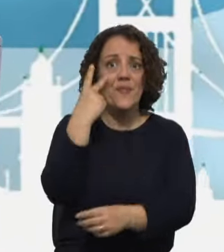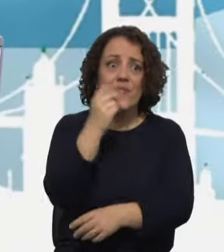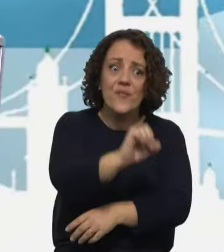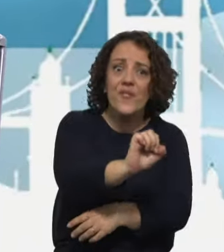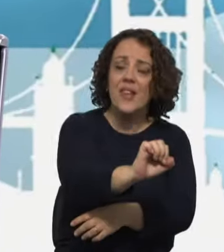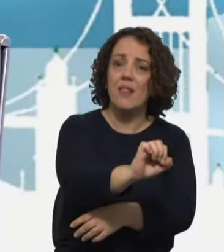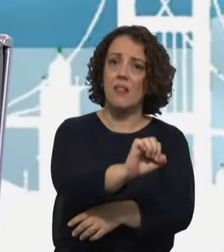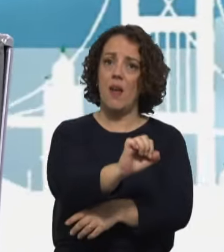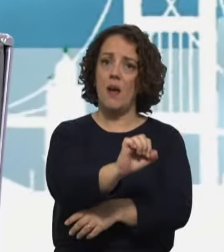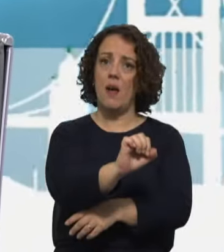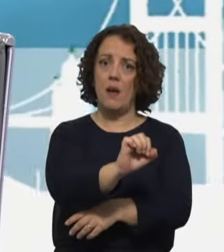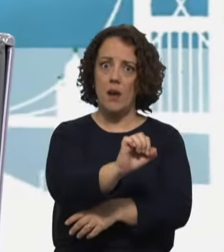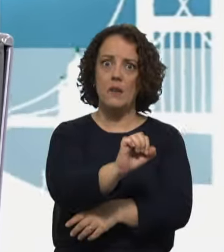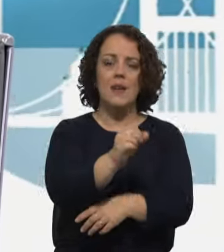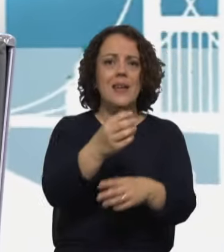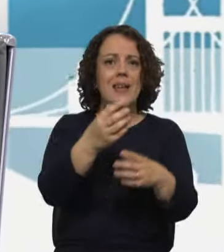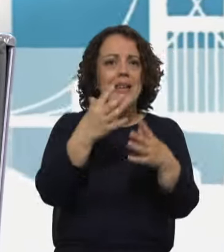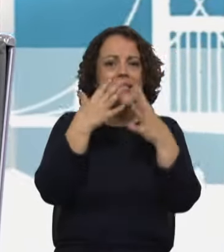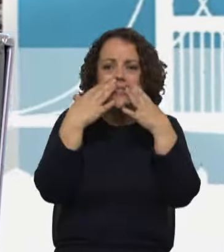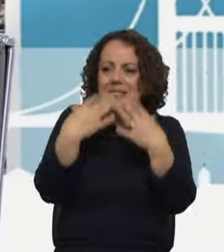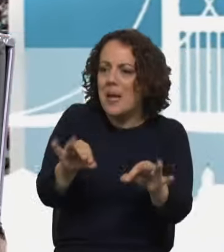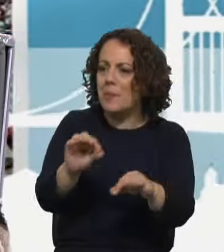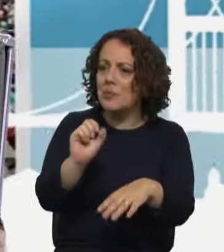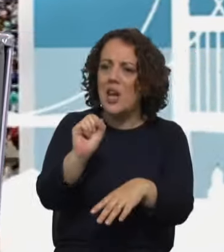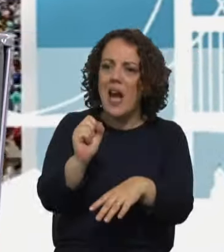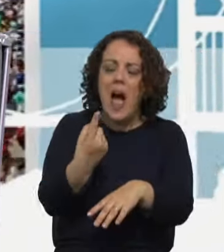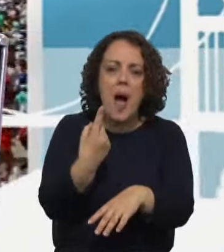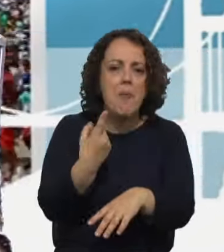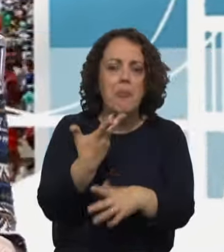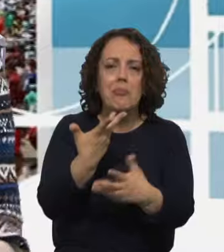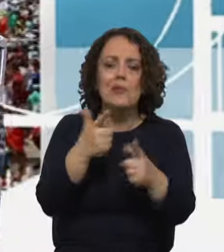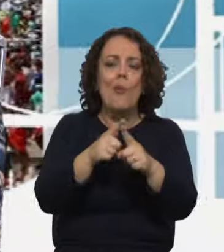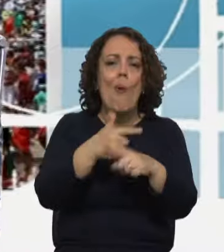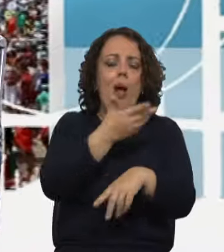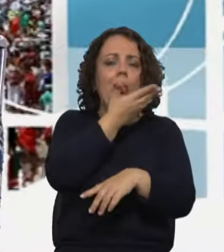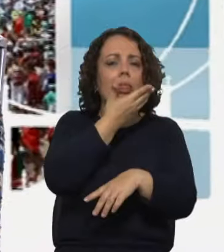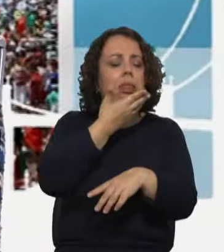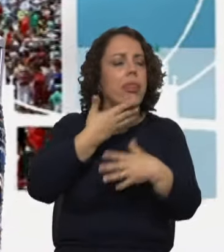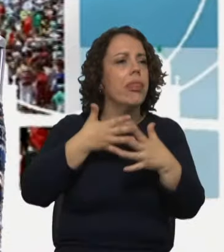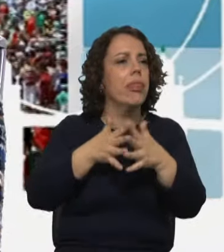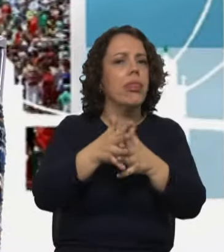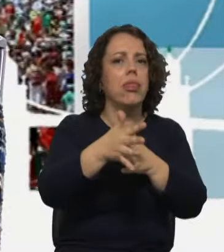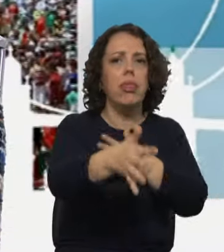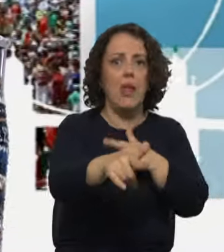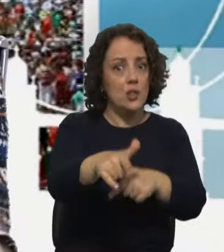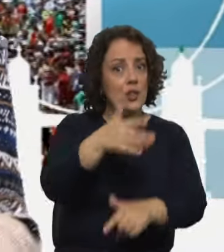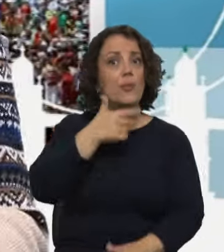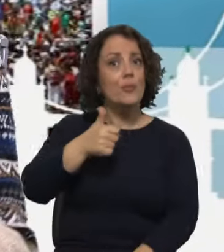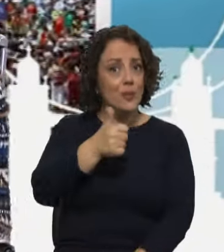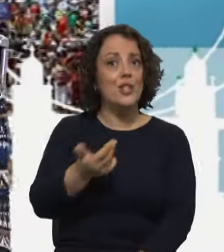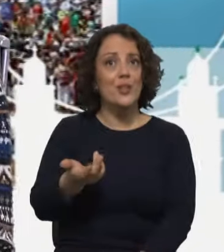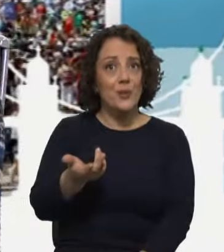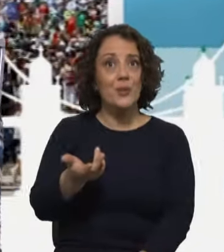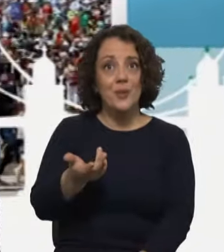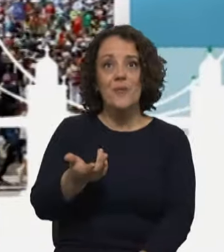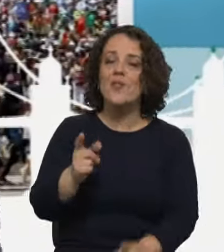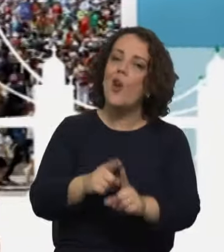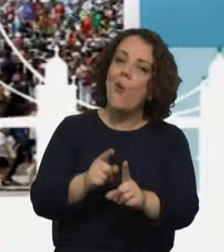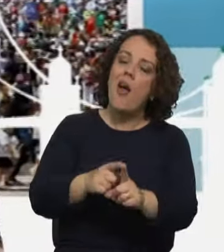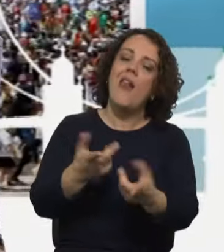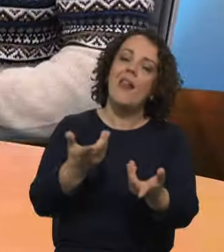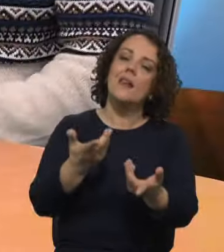vida de forma tão simples tão rápida sem filtros e e acho que isso é mesmo muito bonito porque porque lá está é o permits